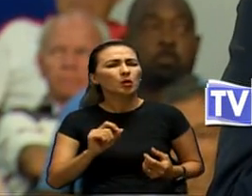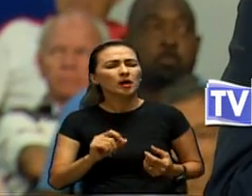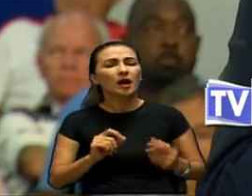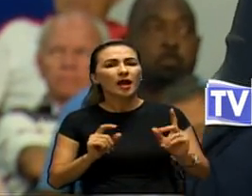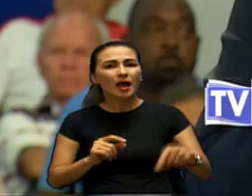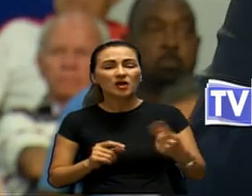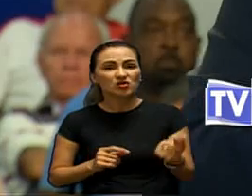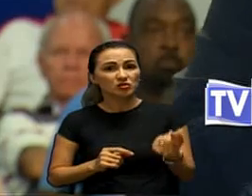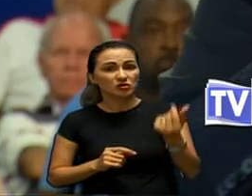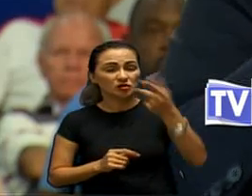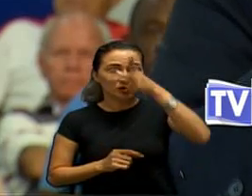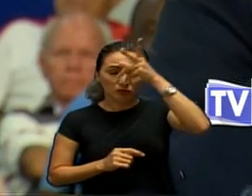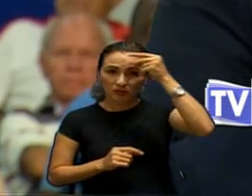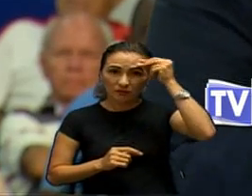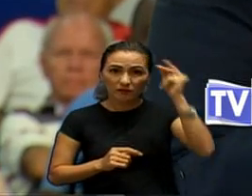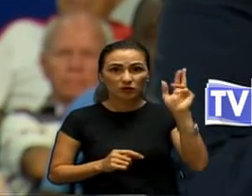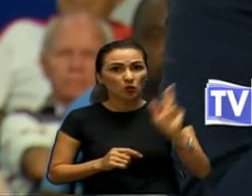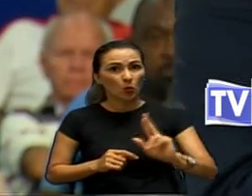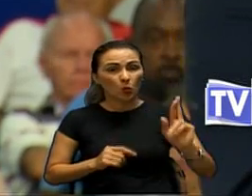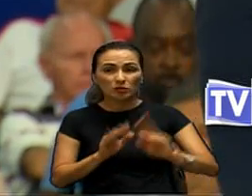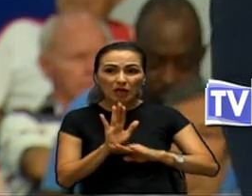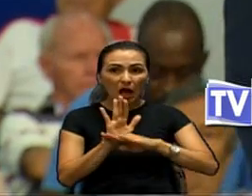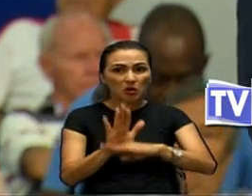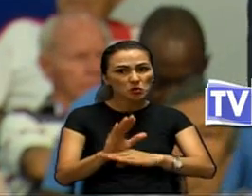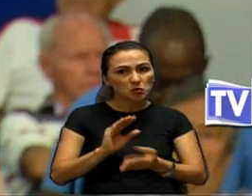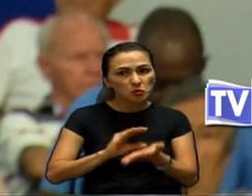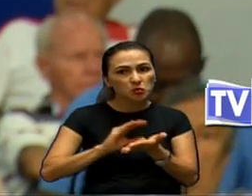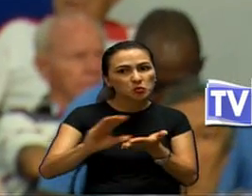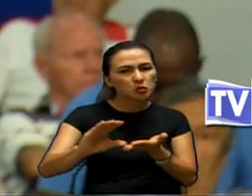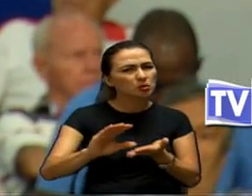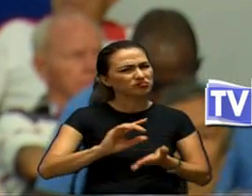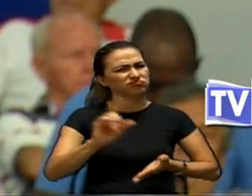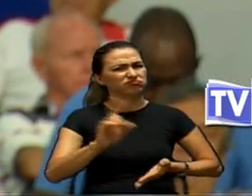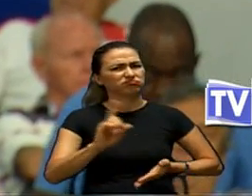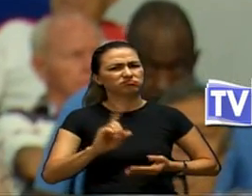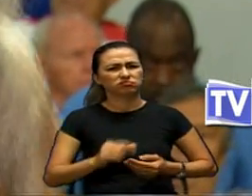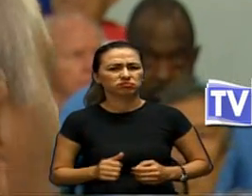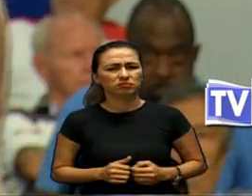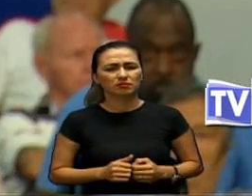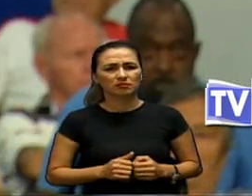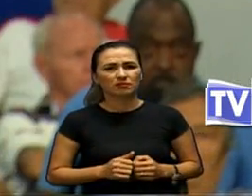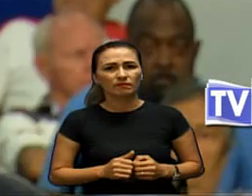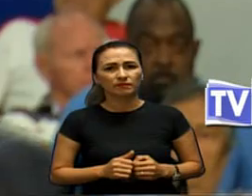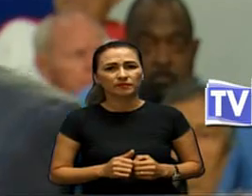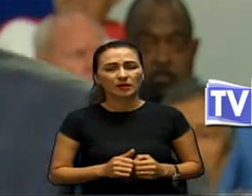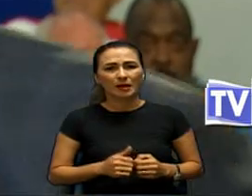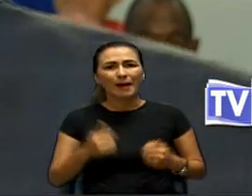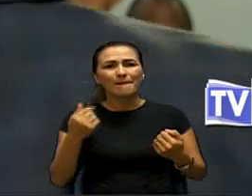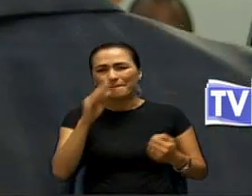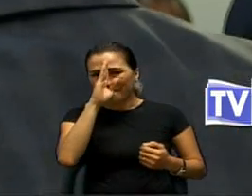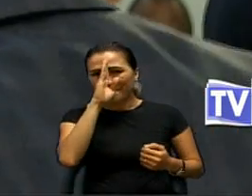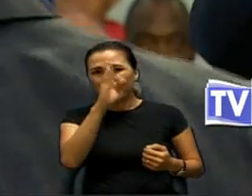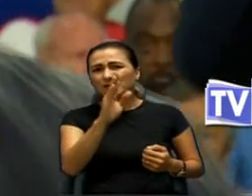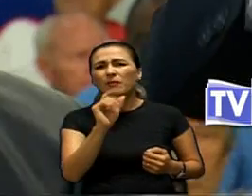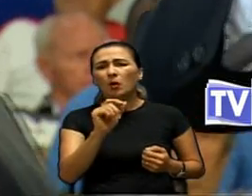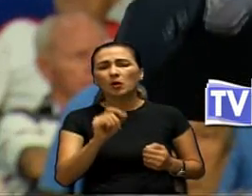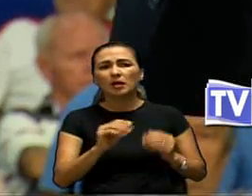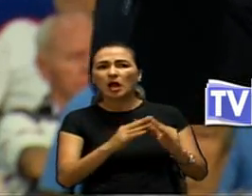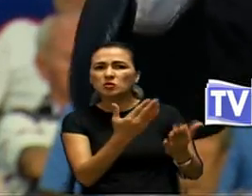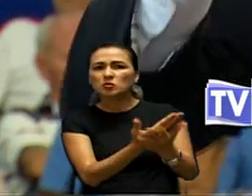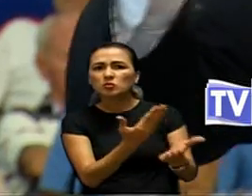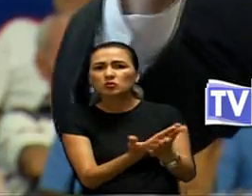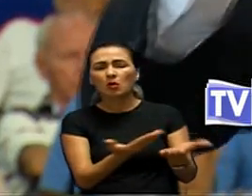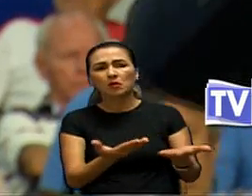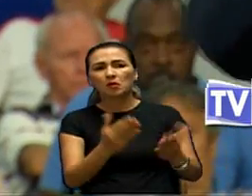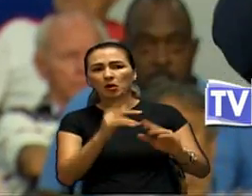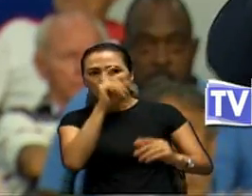outras prioridades que a gente pode fazer, dar atenção para outras áreas como saúde, educação, e fazer o carnaval junto com